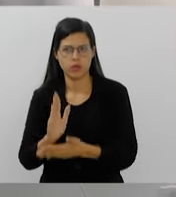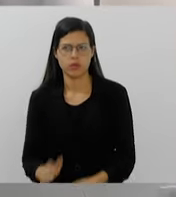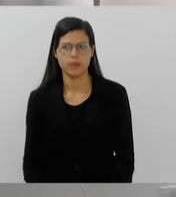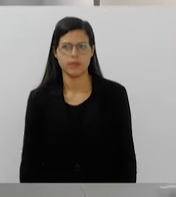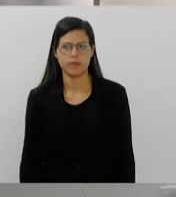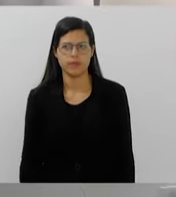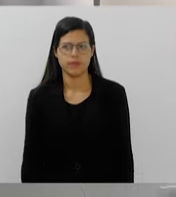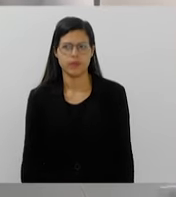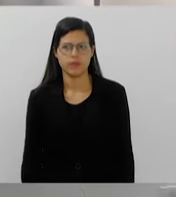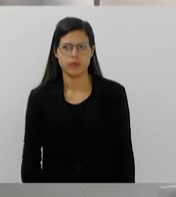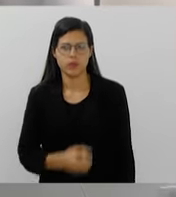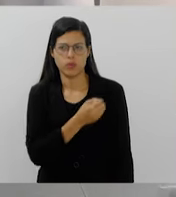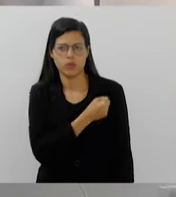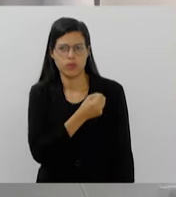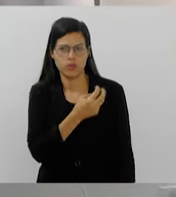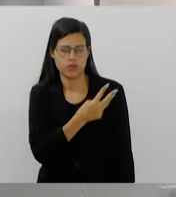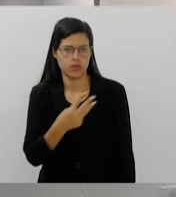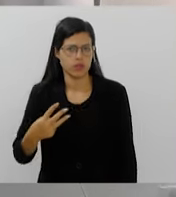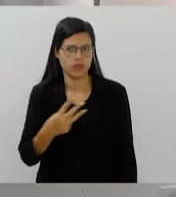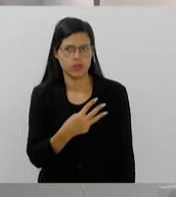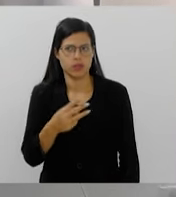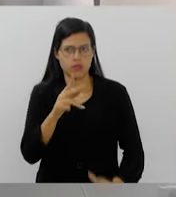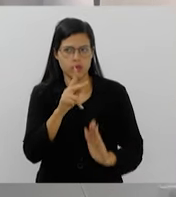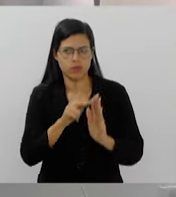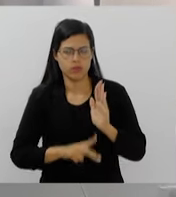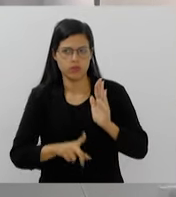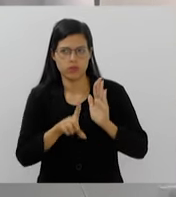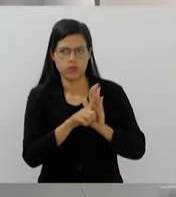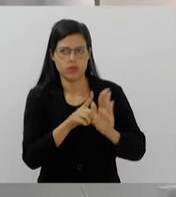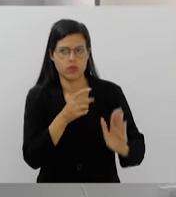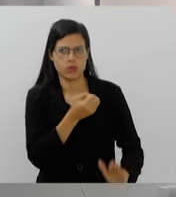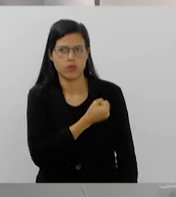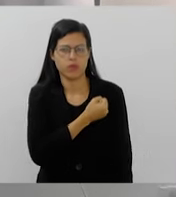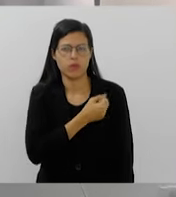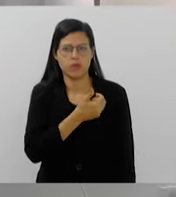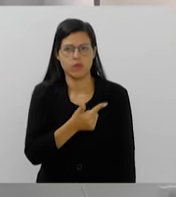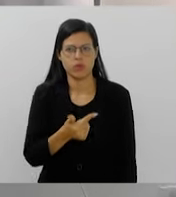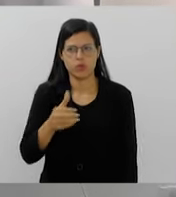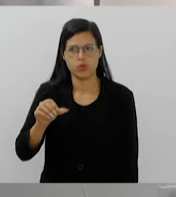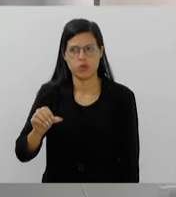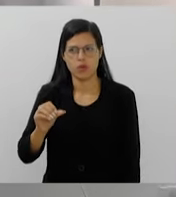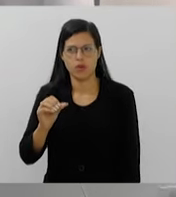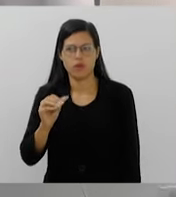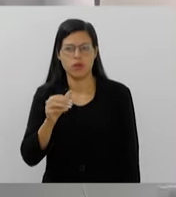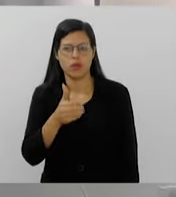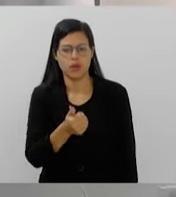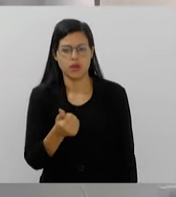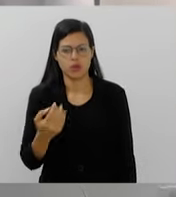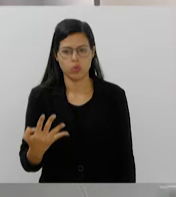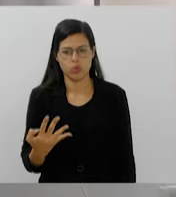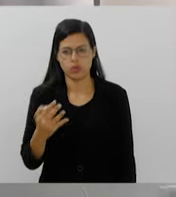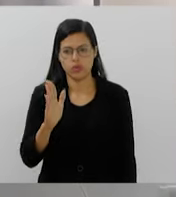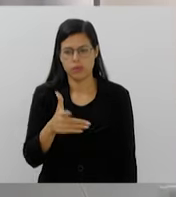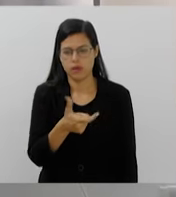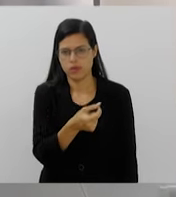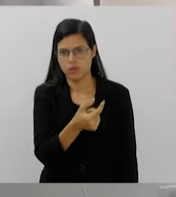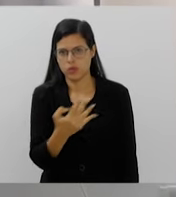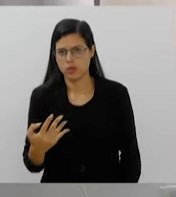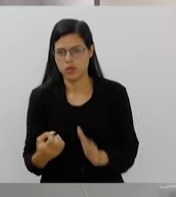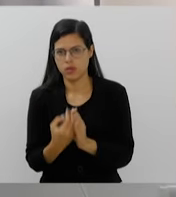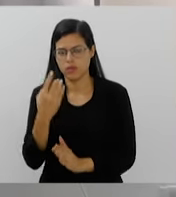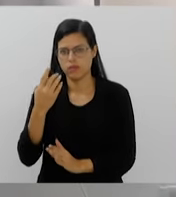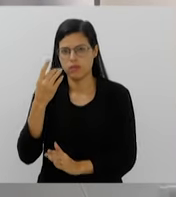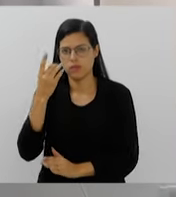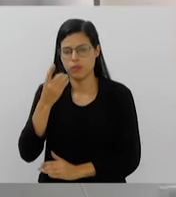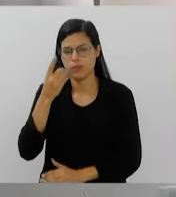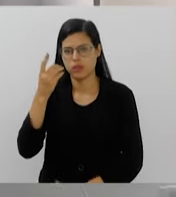aprovado. 33 da pauta, projeto de lei 2914 de 24. De autoria da deputada Renata Souza, que